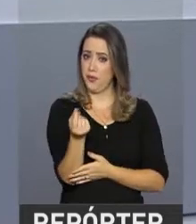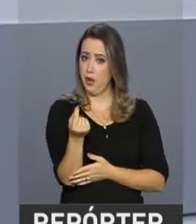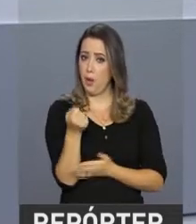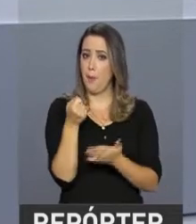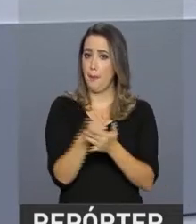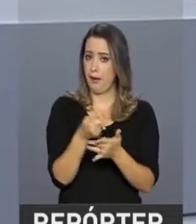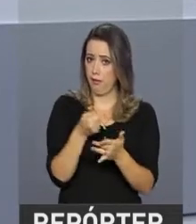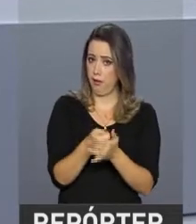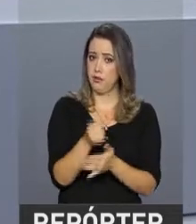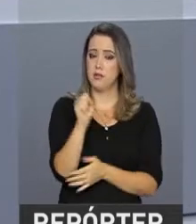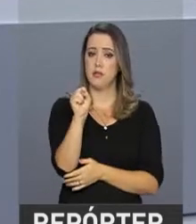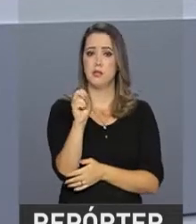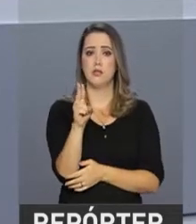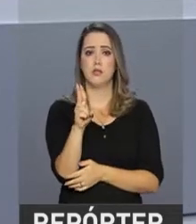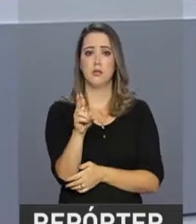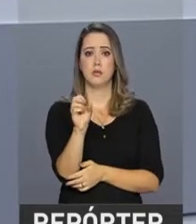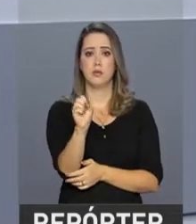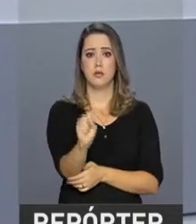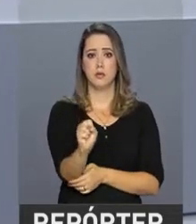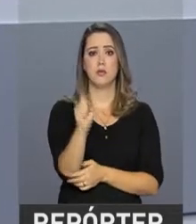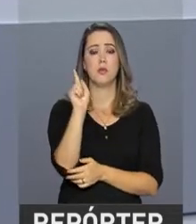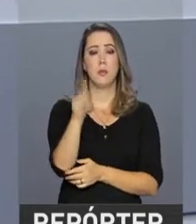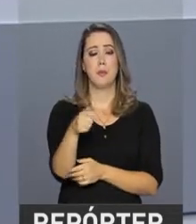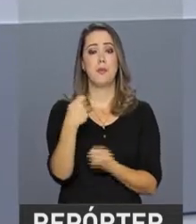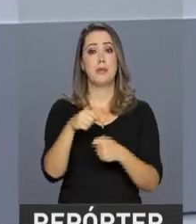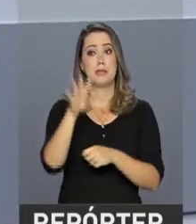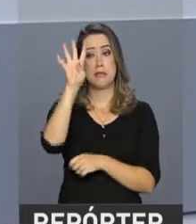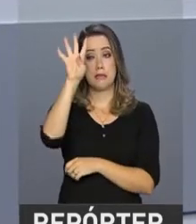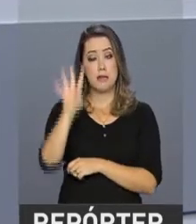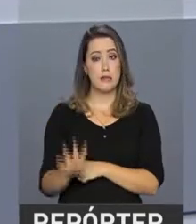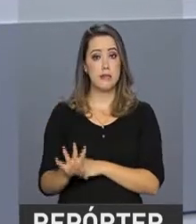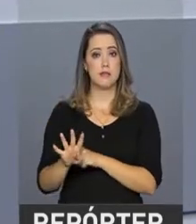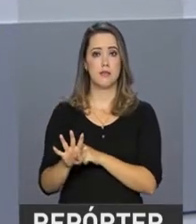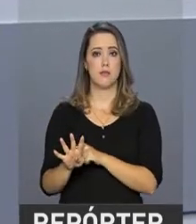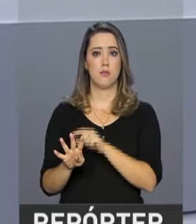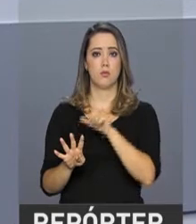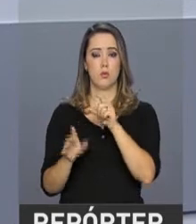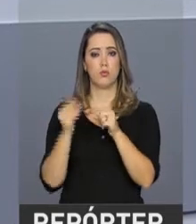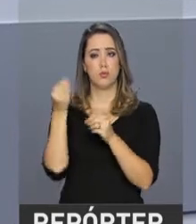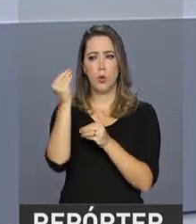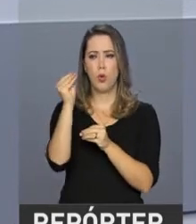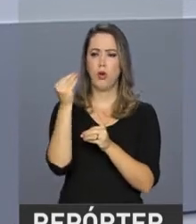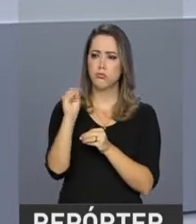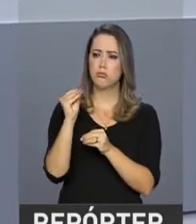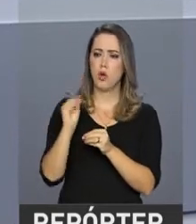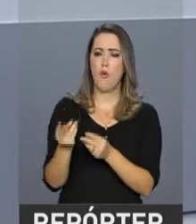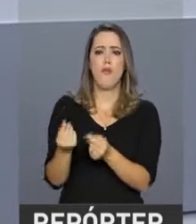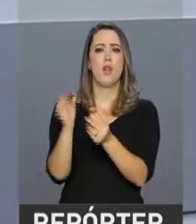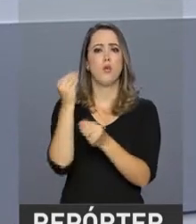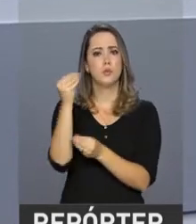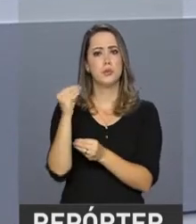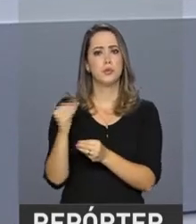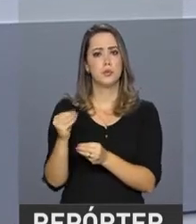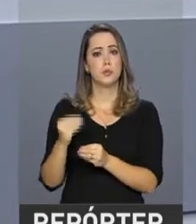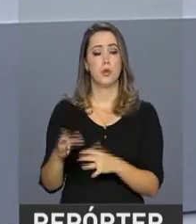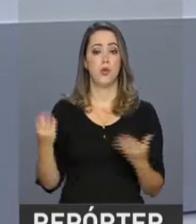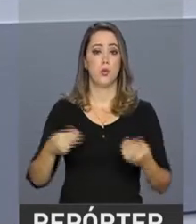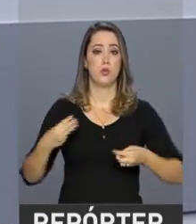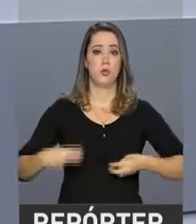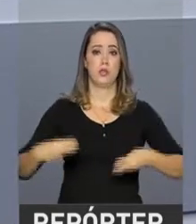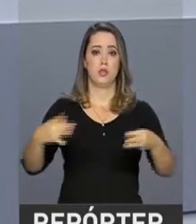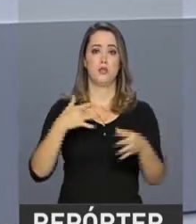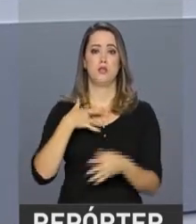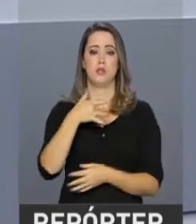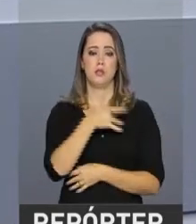todas essas fortes e órteses e próteses compradas pelo sus vão ser registrados a medida anunciada hoje pelo ministro da